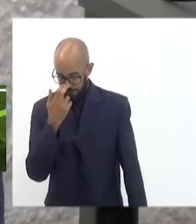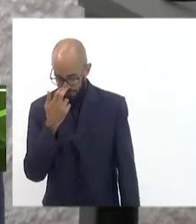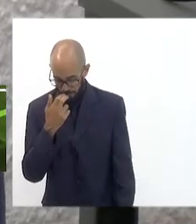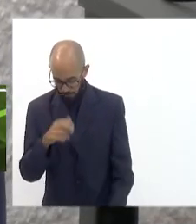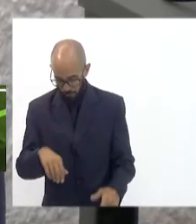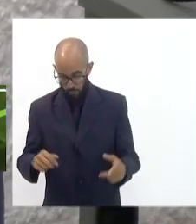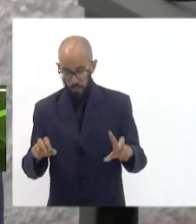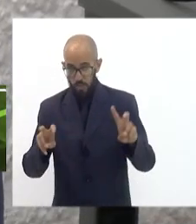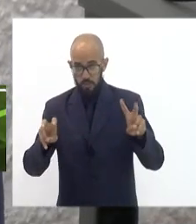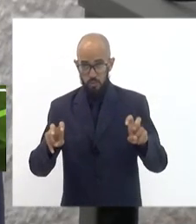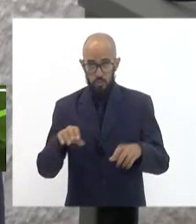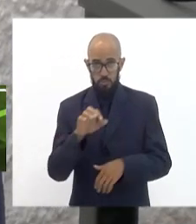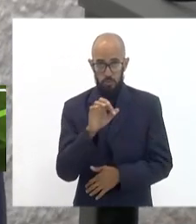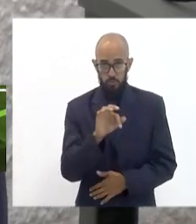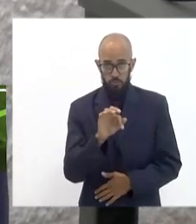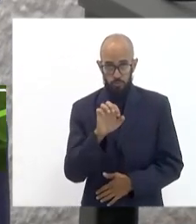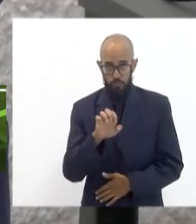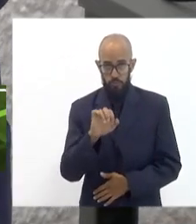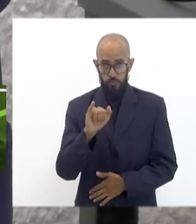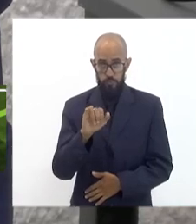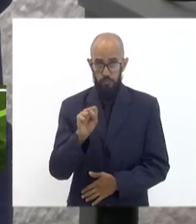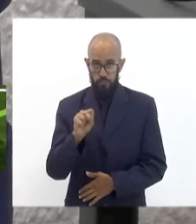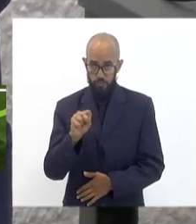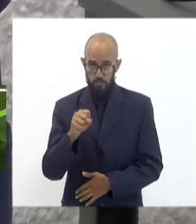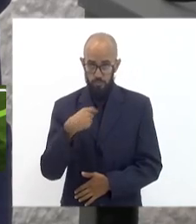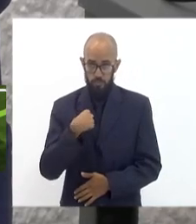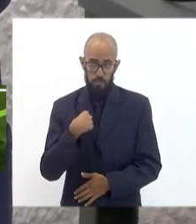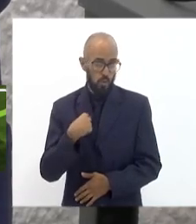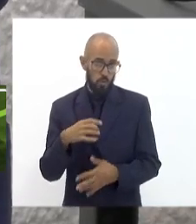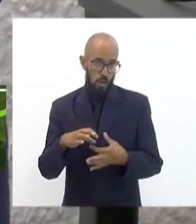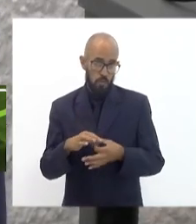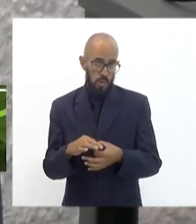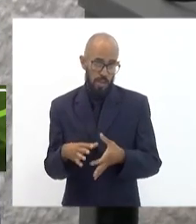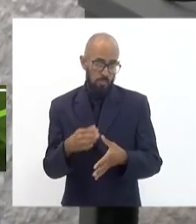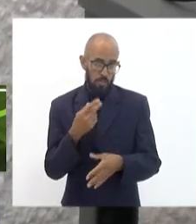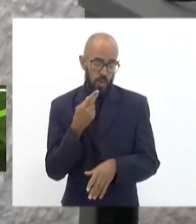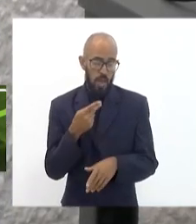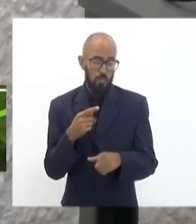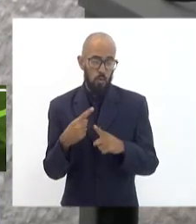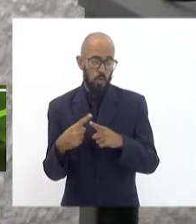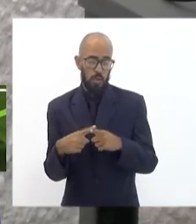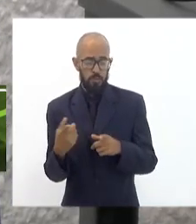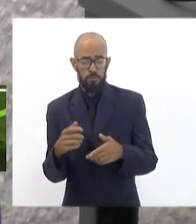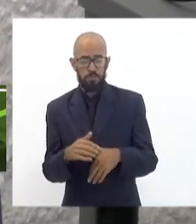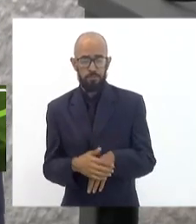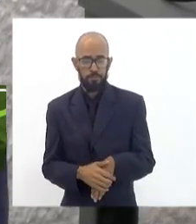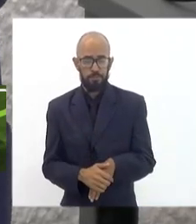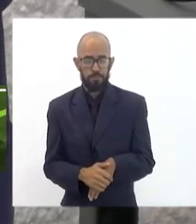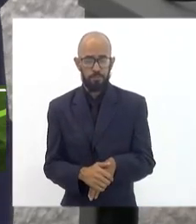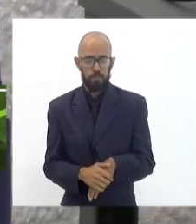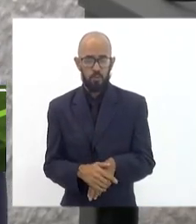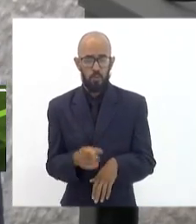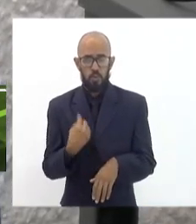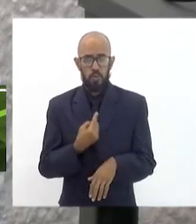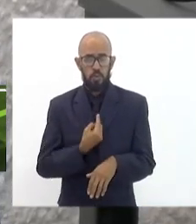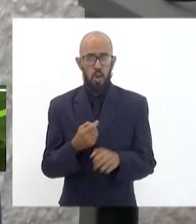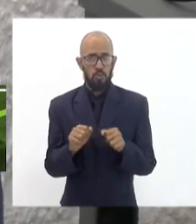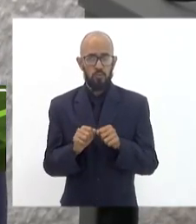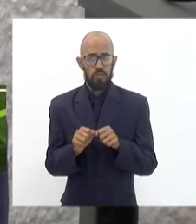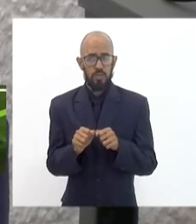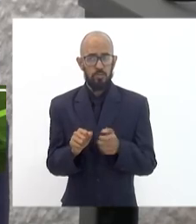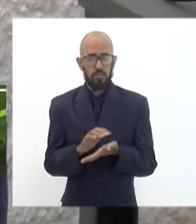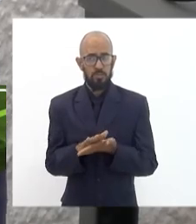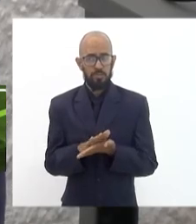do feliz eu tô com muita vontade para falar desse tema só porque é o que nós não fizemos de